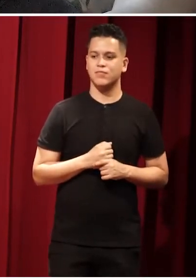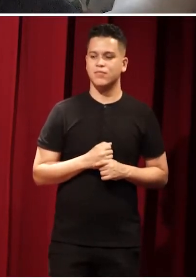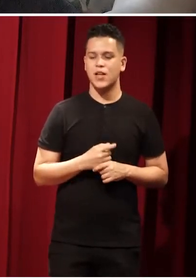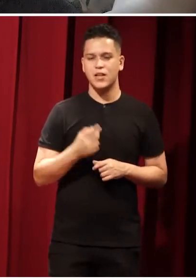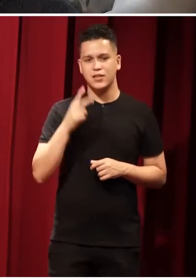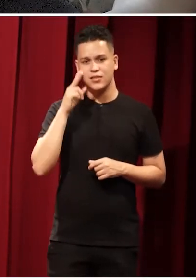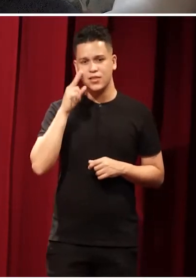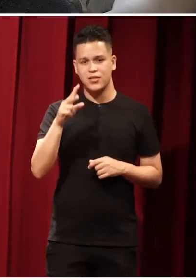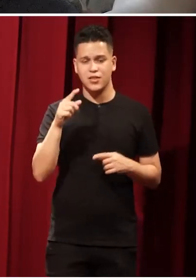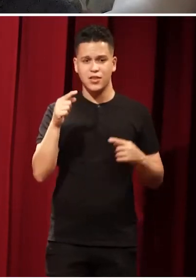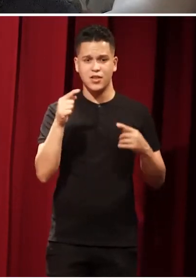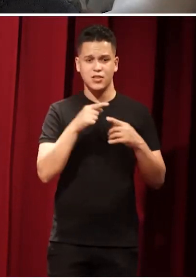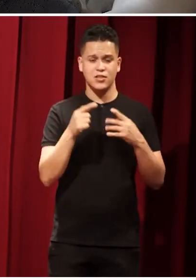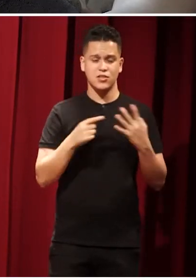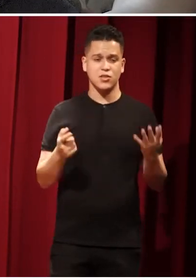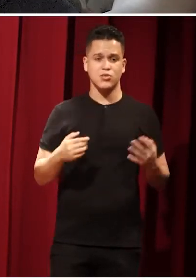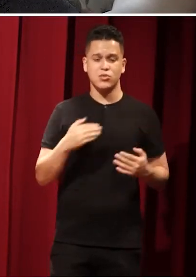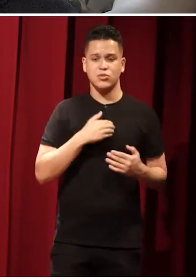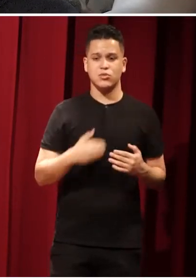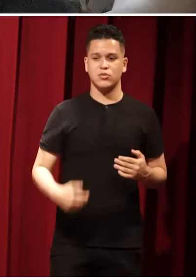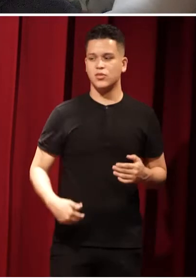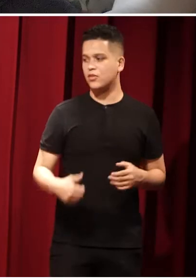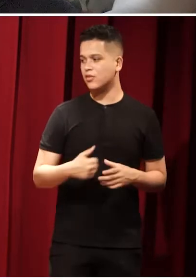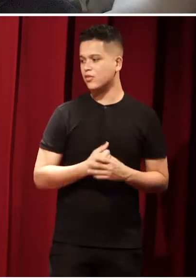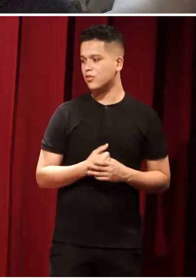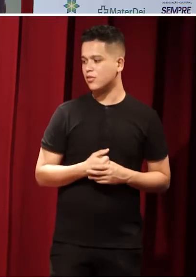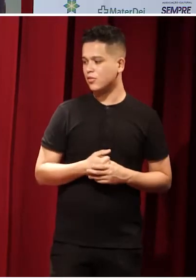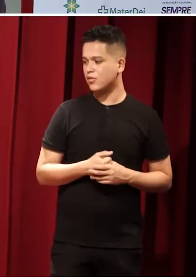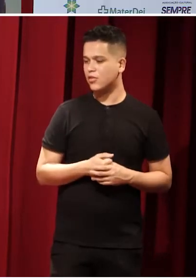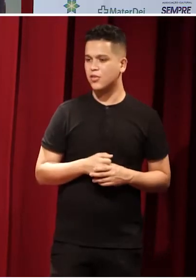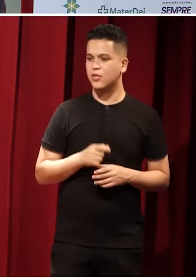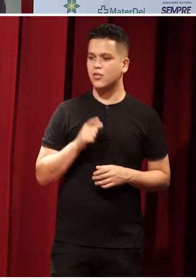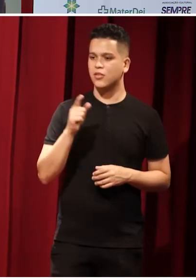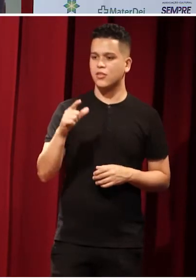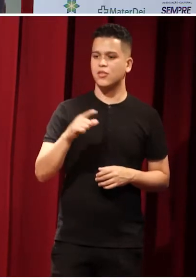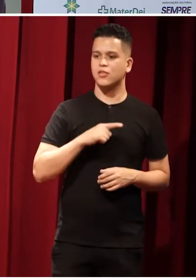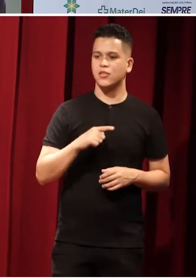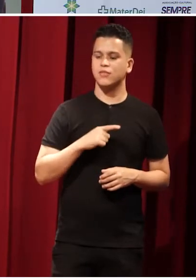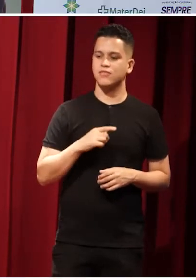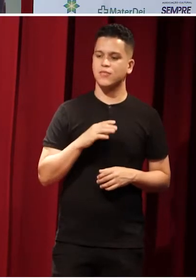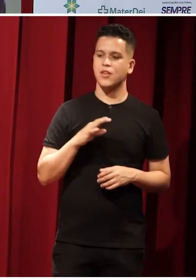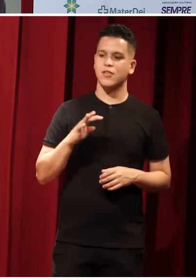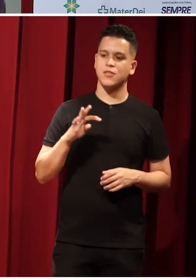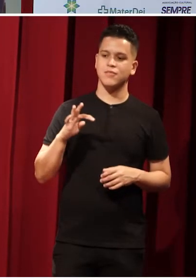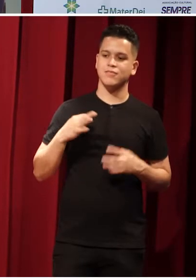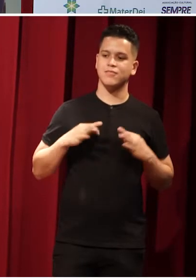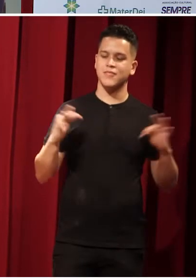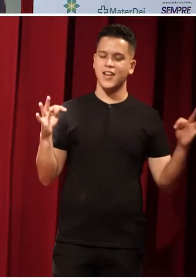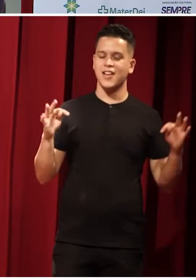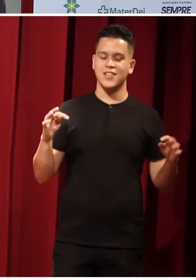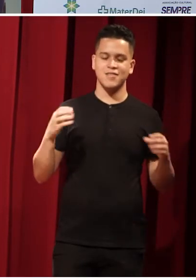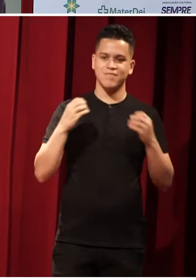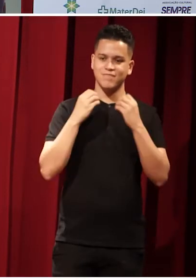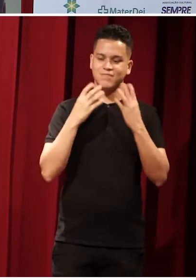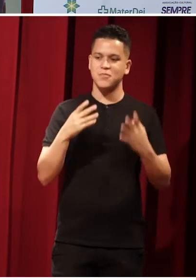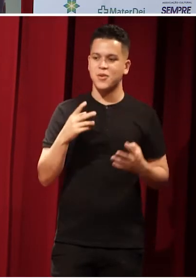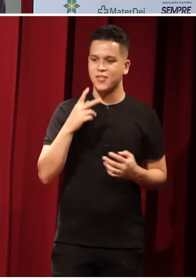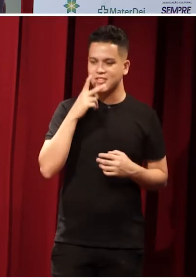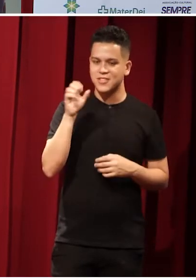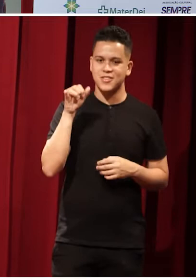de poder que está aí. Você desenvolve uma técnica sensacional. Quando você demora a falar assim, a gente presta maior